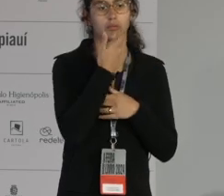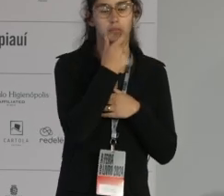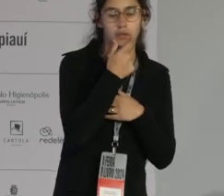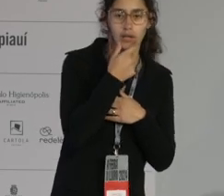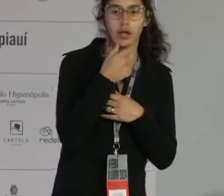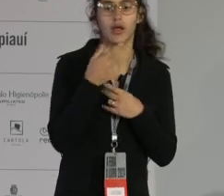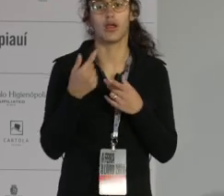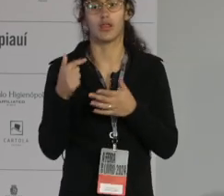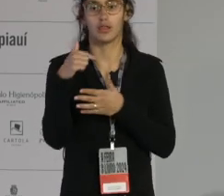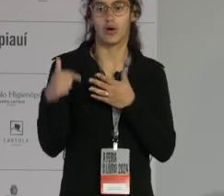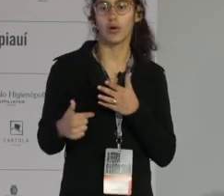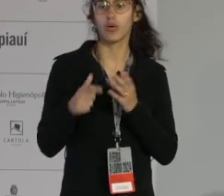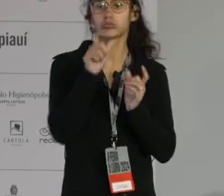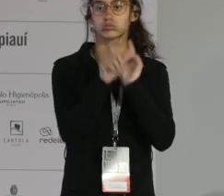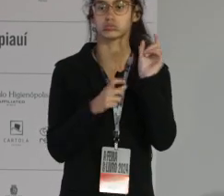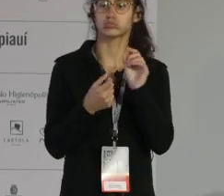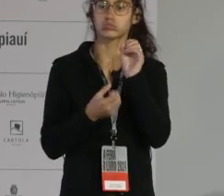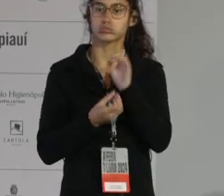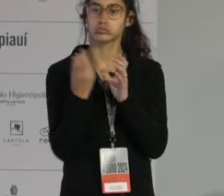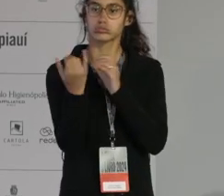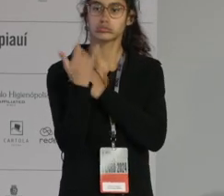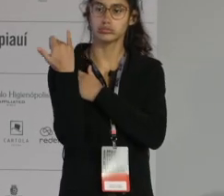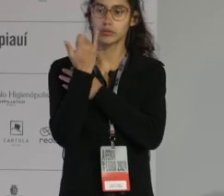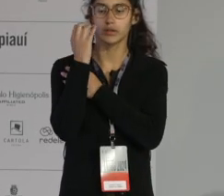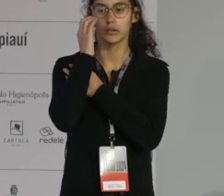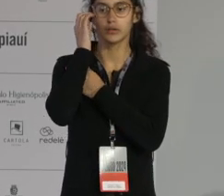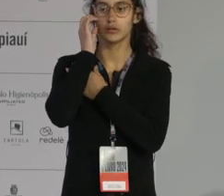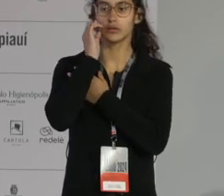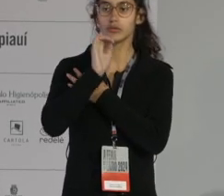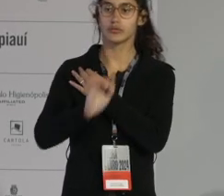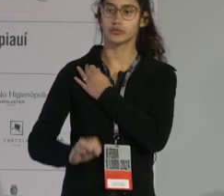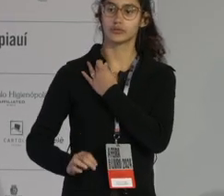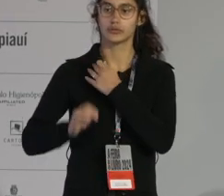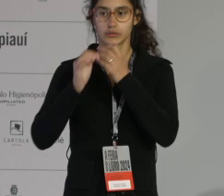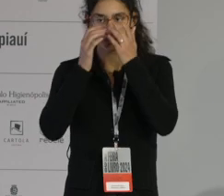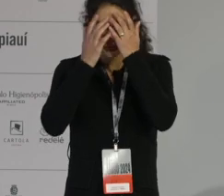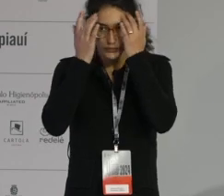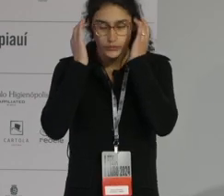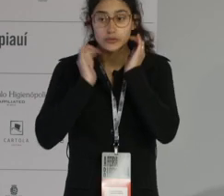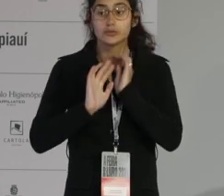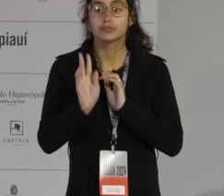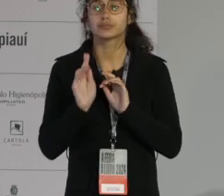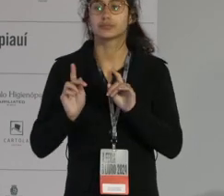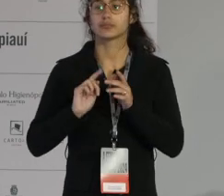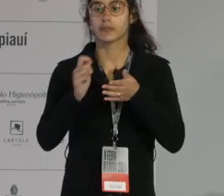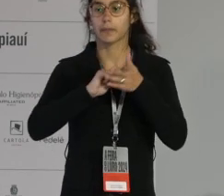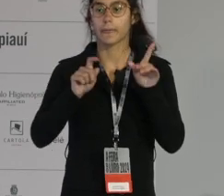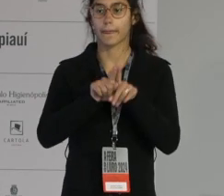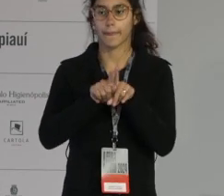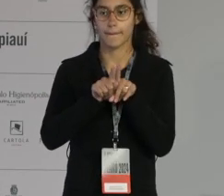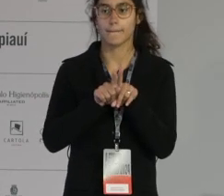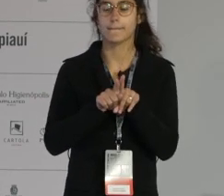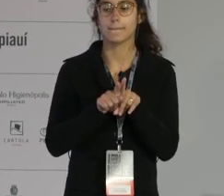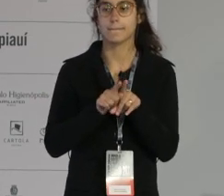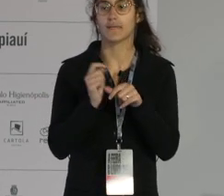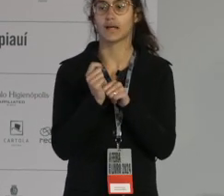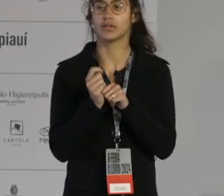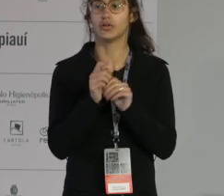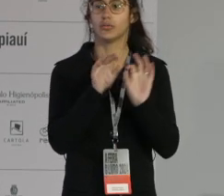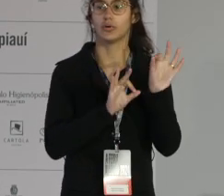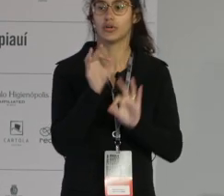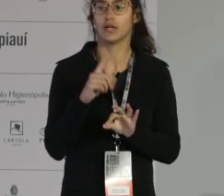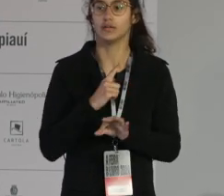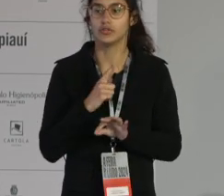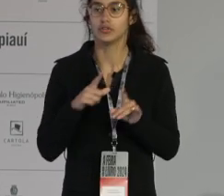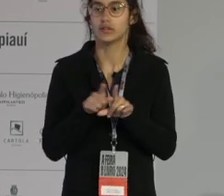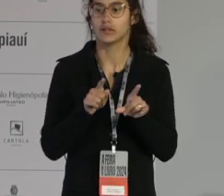inglês, assim, traduzi alguns autores assim, importantes e tal, mas sempre escrevo, sempre escrevi. Eu tinha esse projeto de lançar